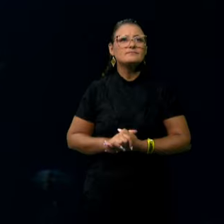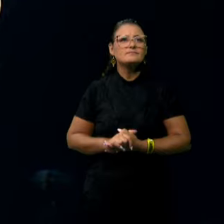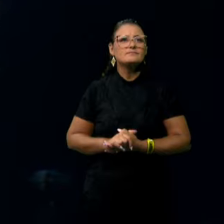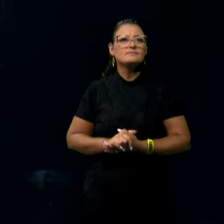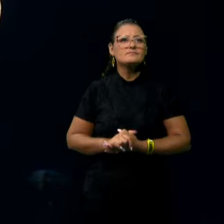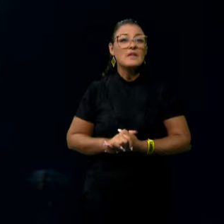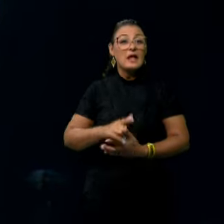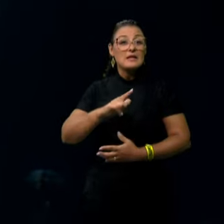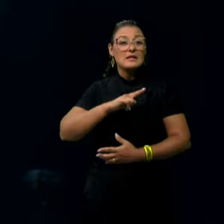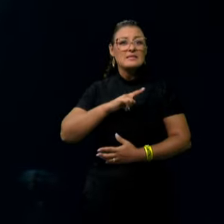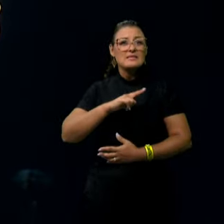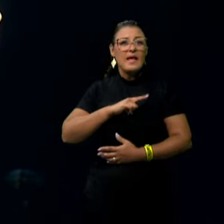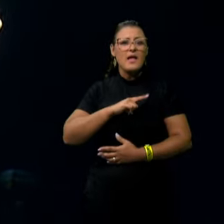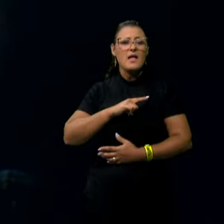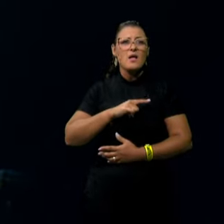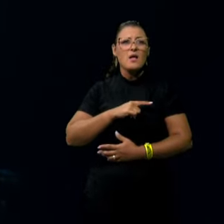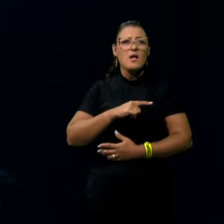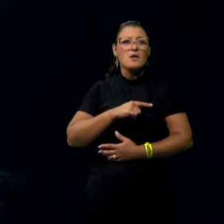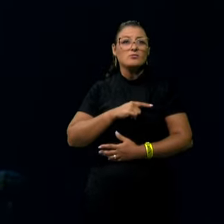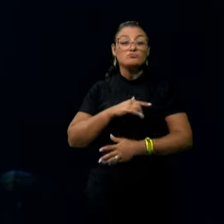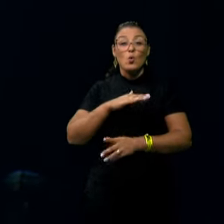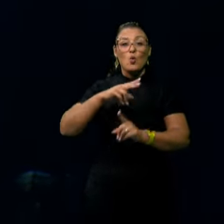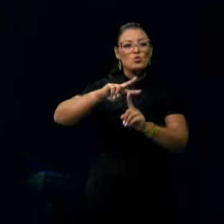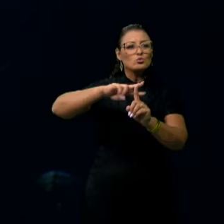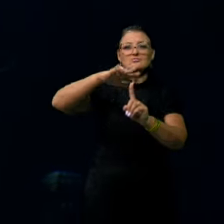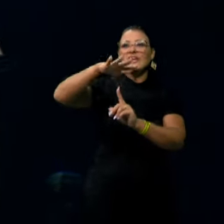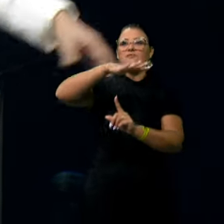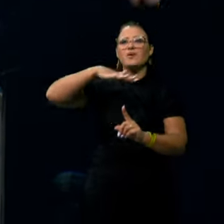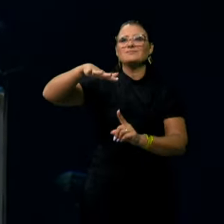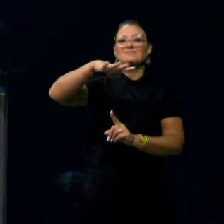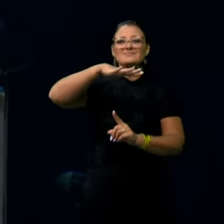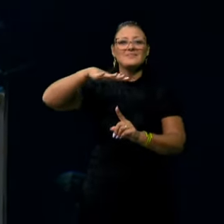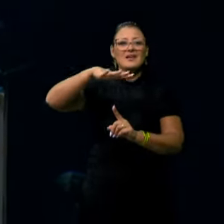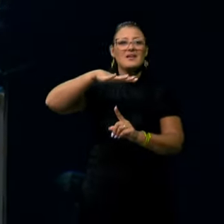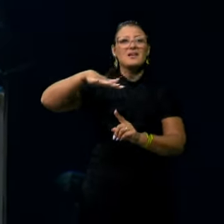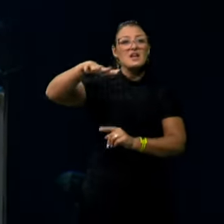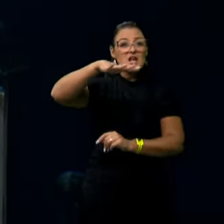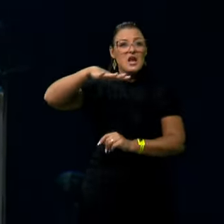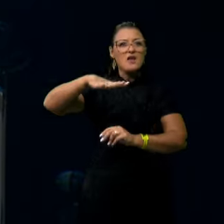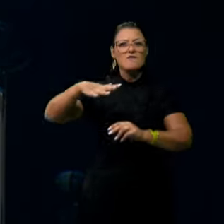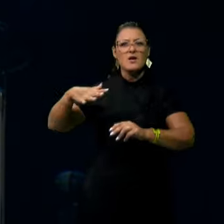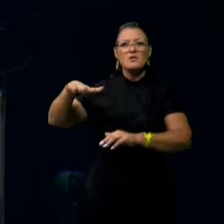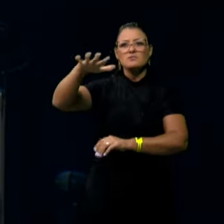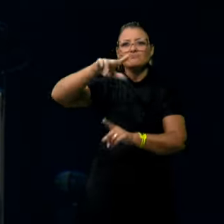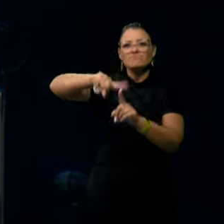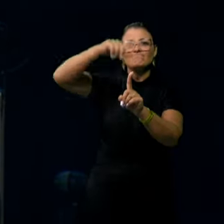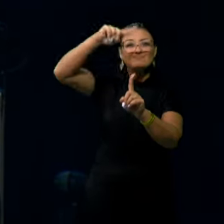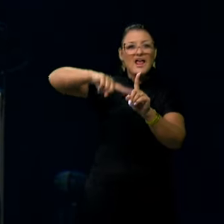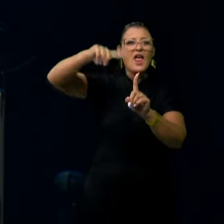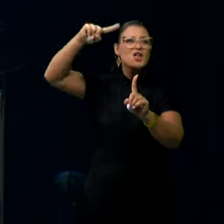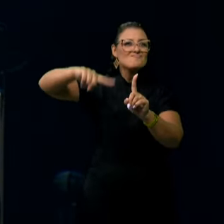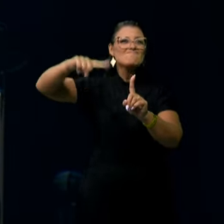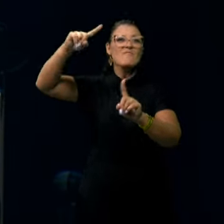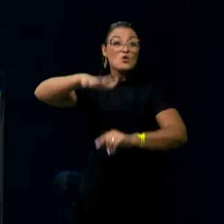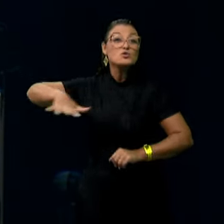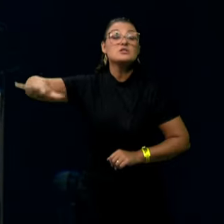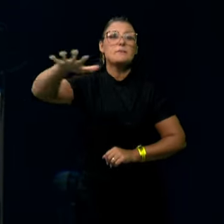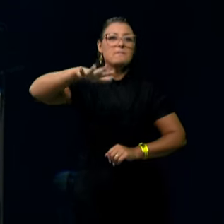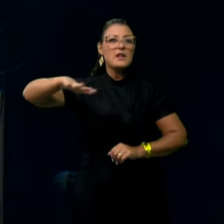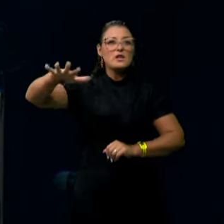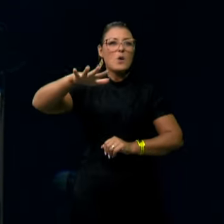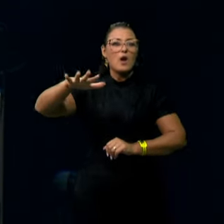existe um nível pessoal mas existe outro nível que o nível da guerra que gestante estabelecido de fato Adão Adão estava num